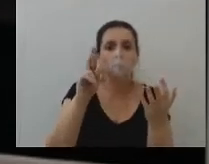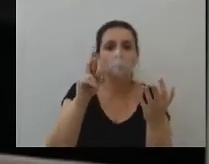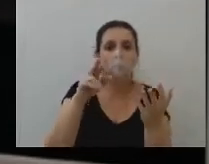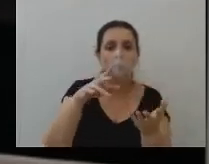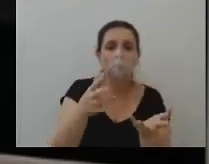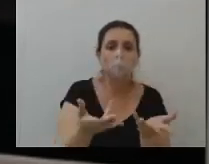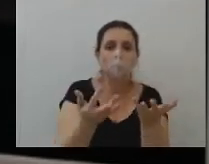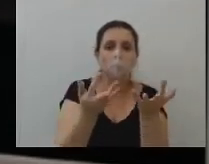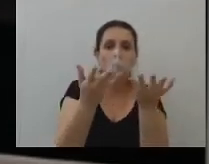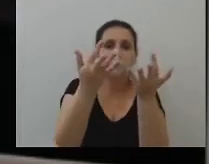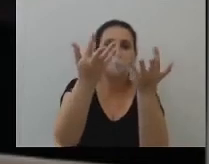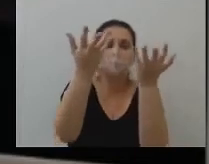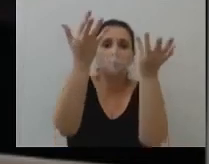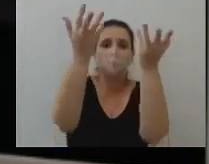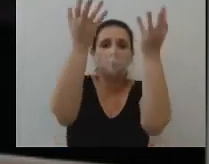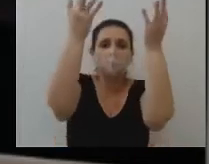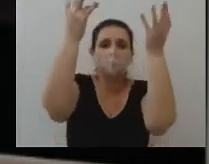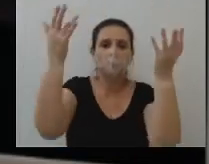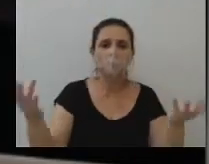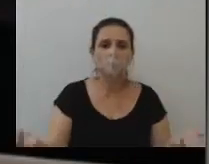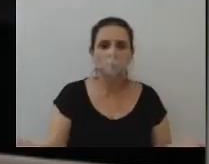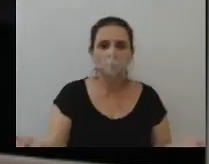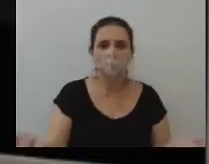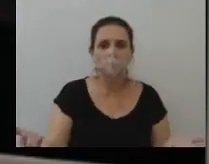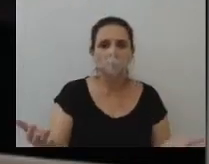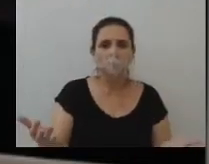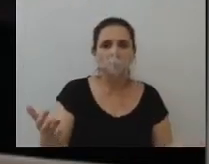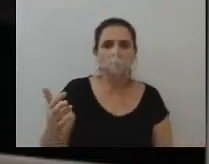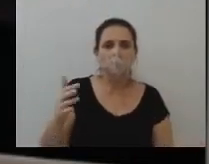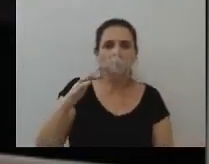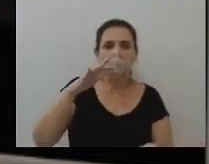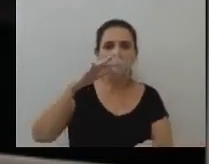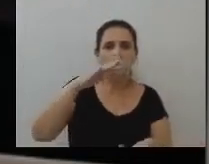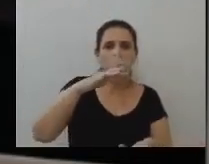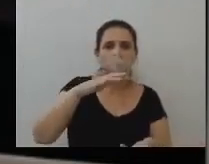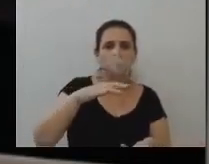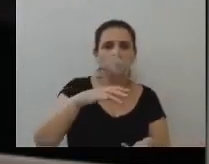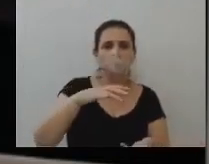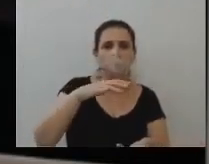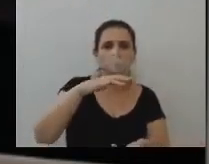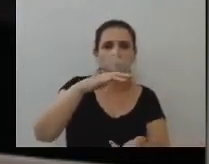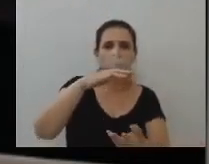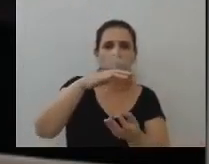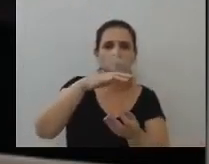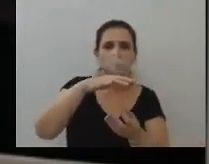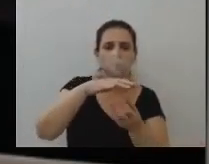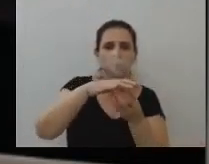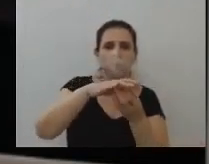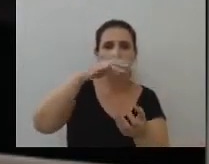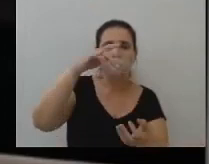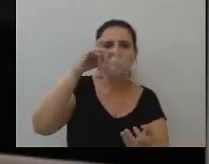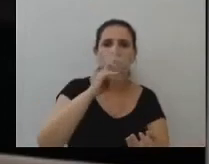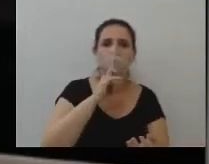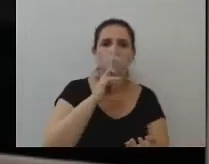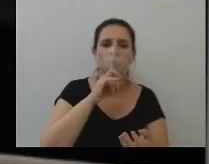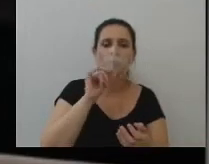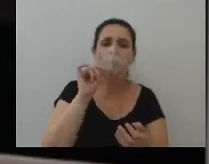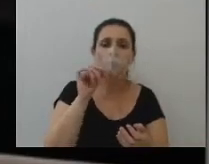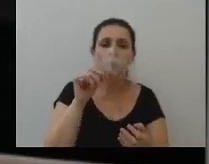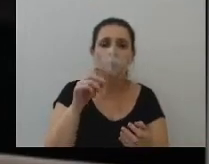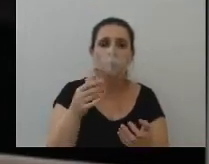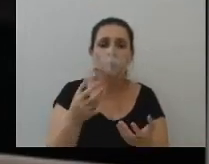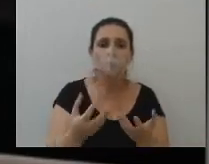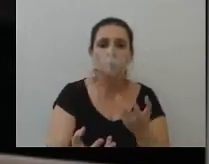a superfície. Não pode ficar um vácuo embaixo. Então, a água que está mais fria em cima tende a descer. E aí você gera o que